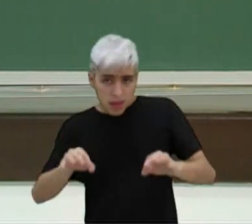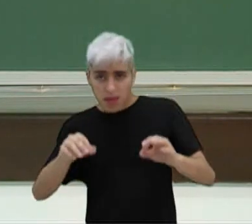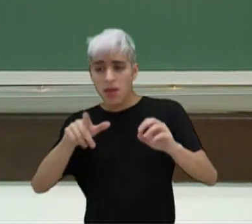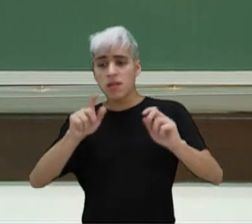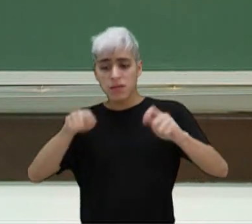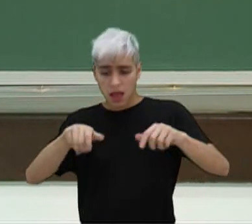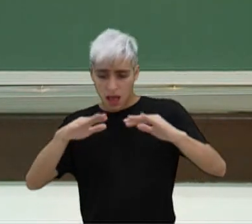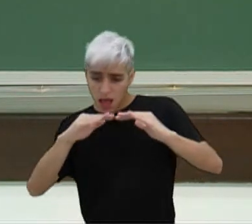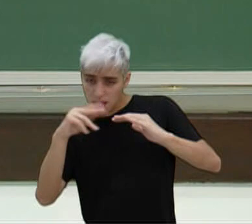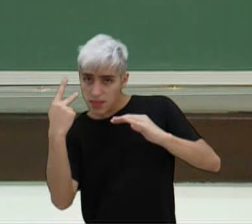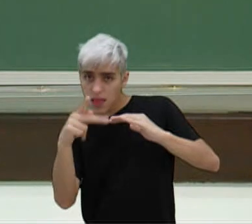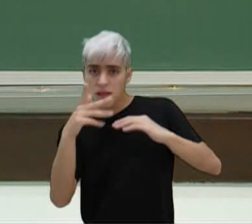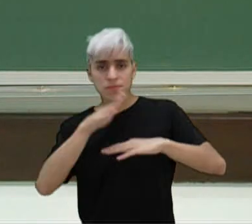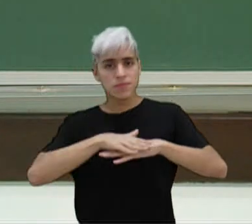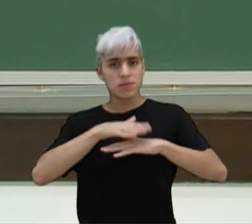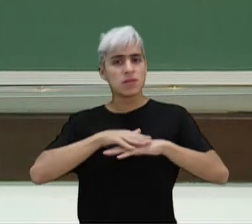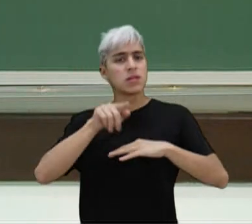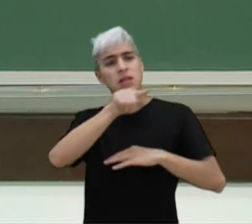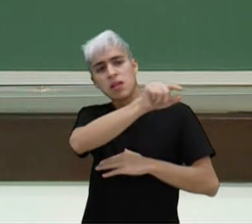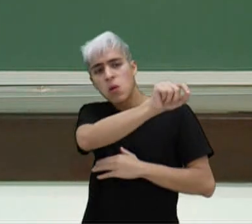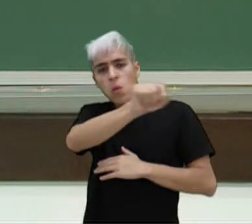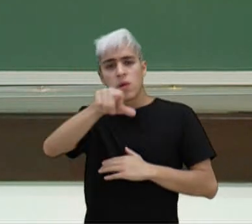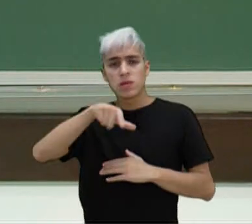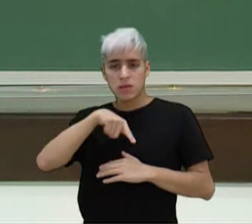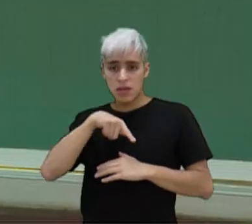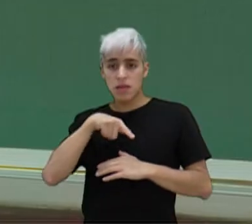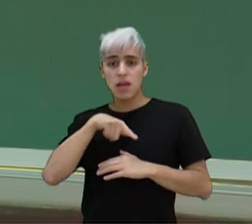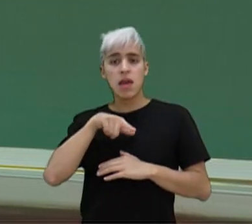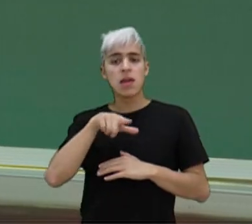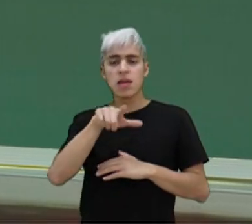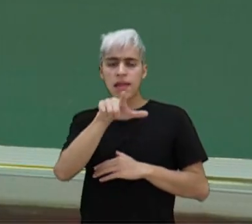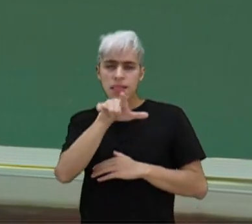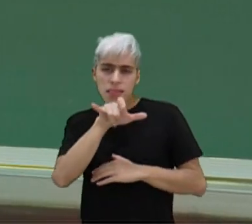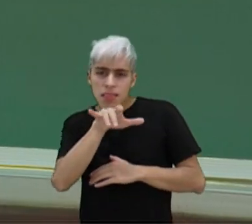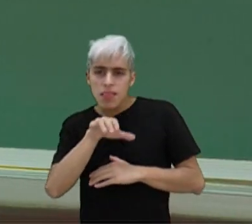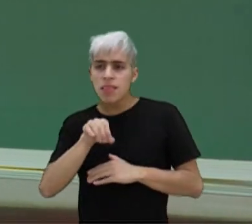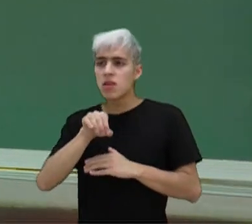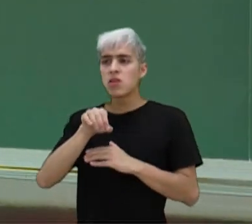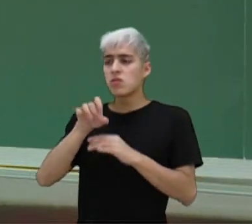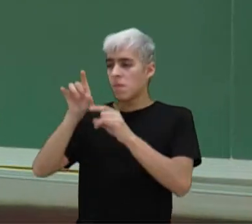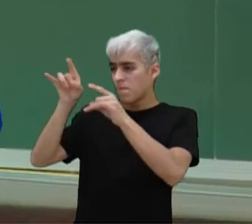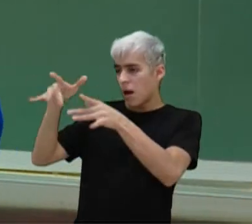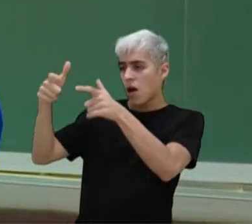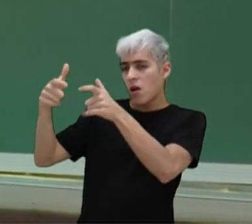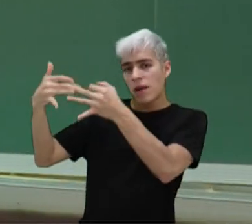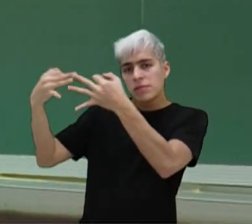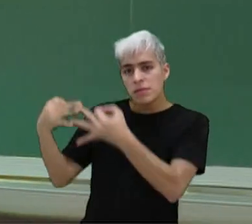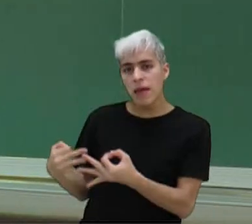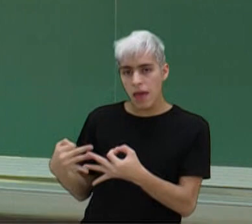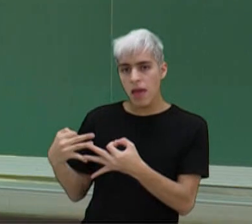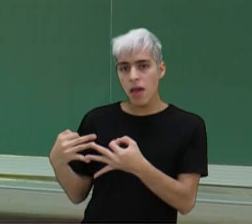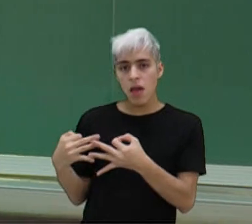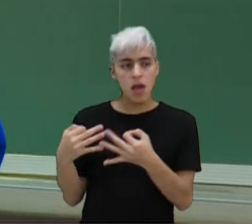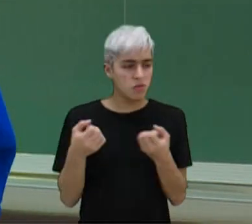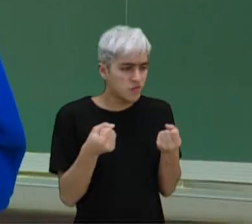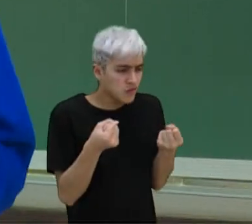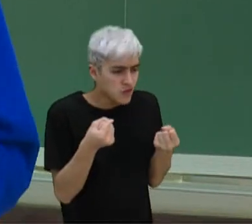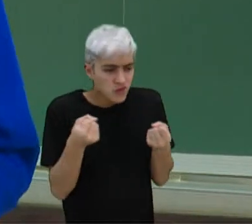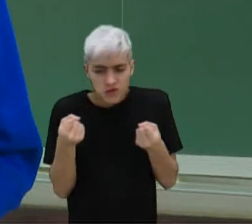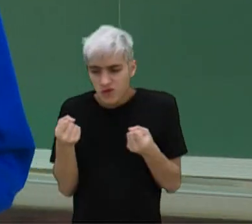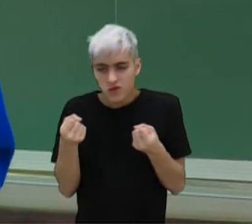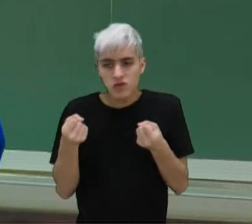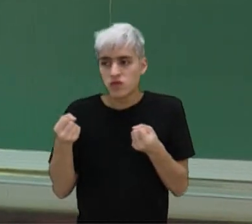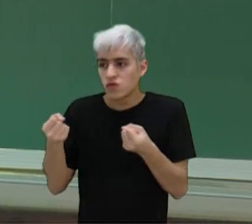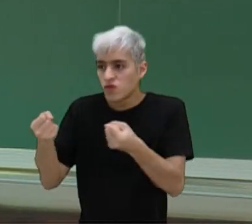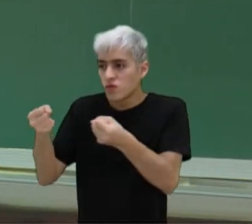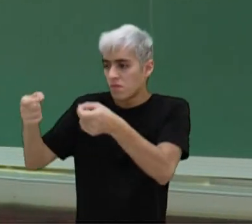sua residência, que ela tenha a coleta dos seus lixos, que esses lixos tenham uma destinação correta dentro